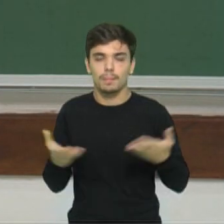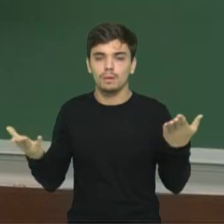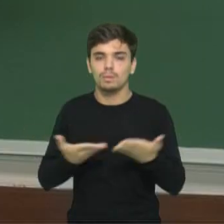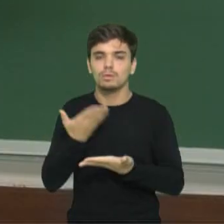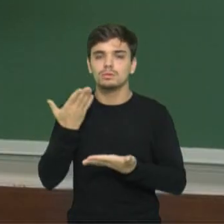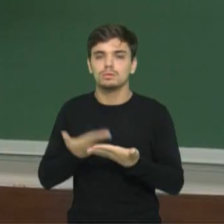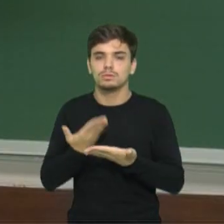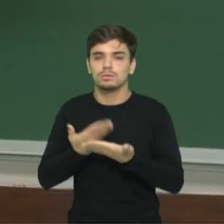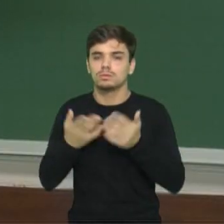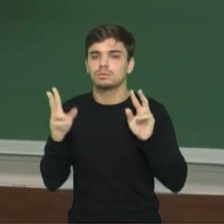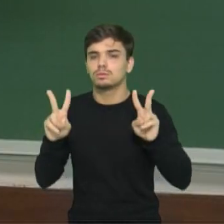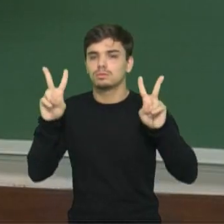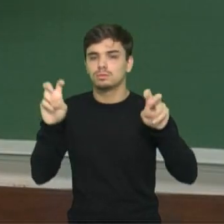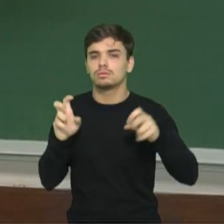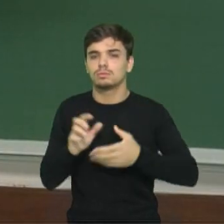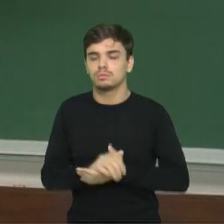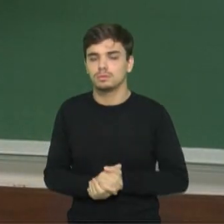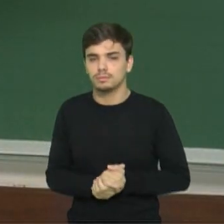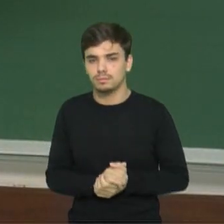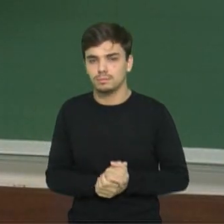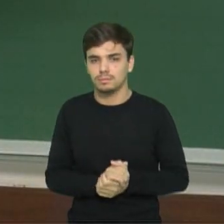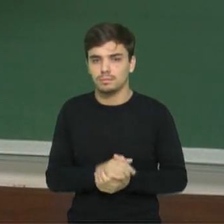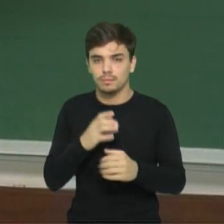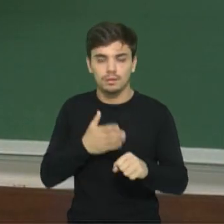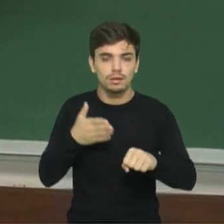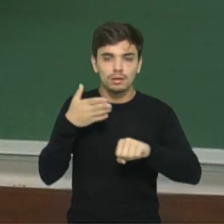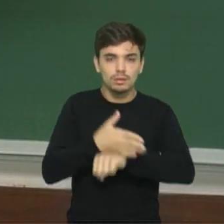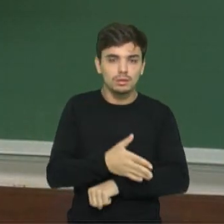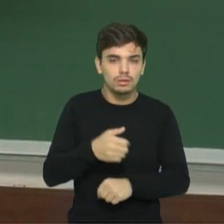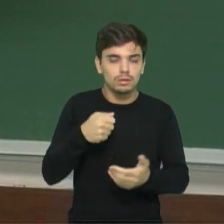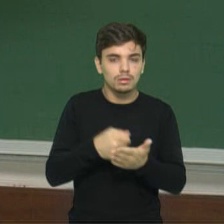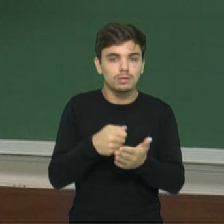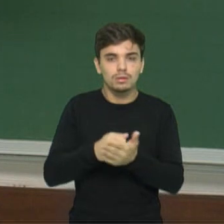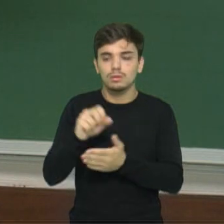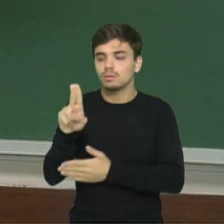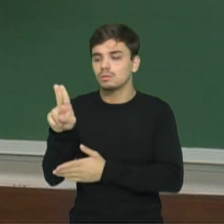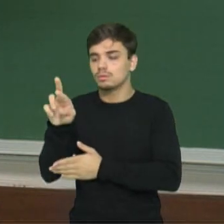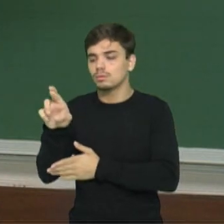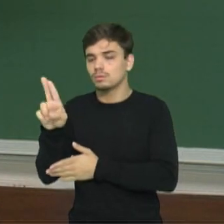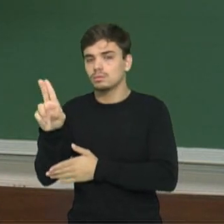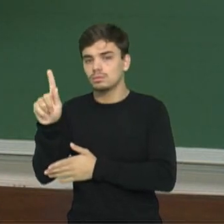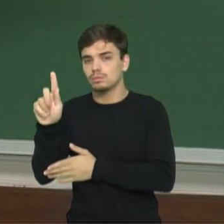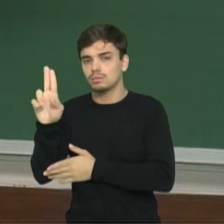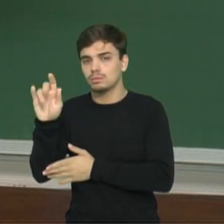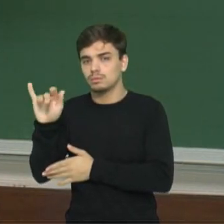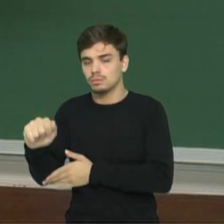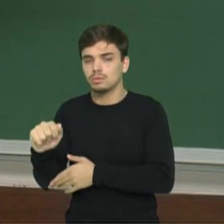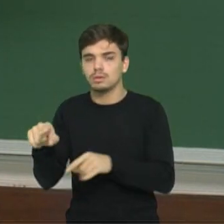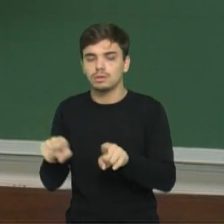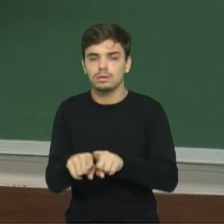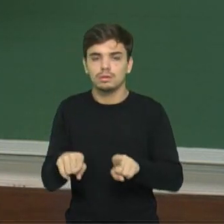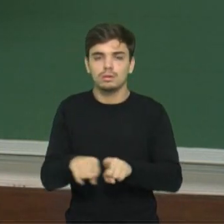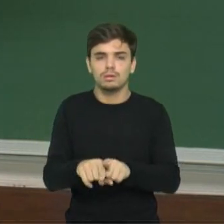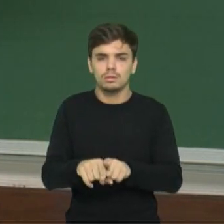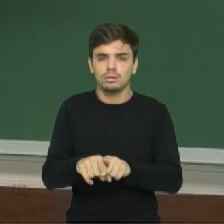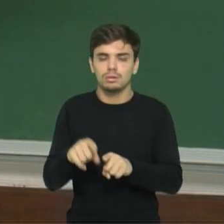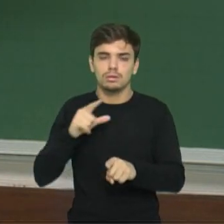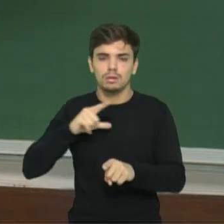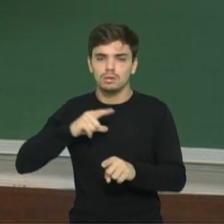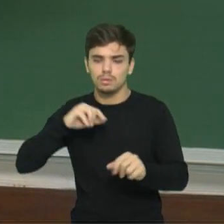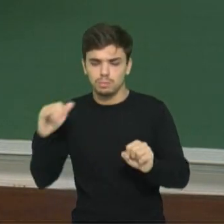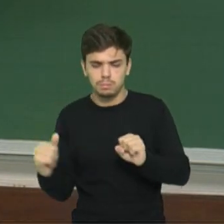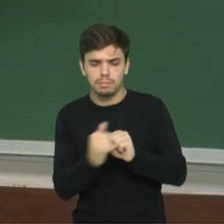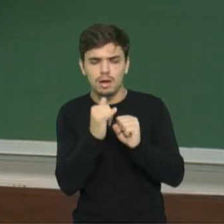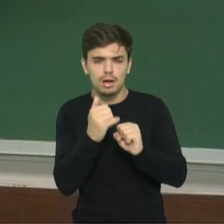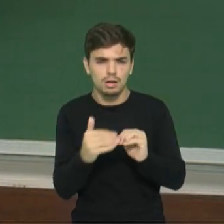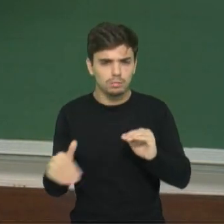hoje, a gente vai estudar então a instalação da ditadura no Uruguai e o alto golpe do Bordaberry. Então, foi um alto golpe, né?